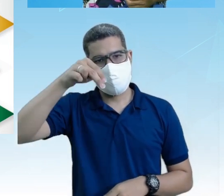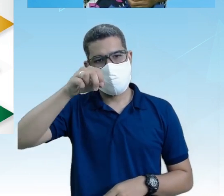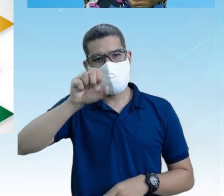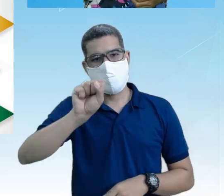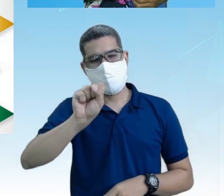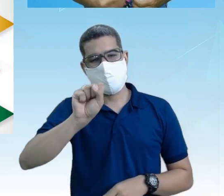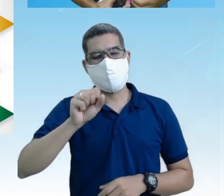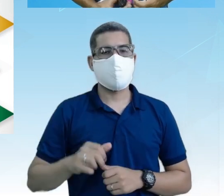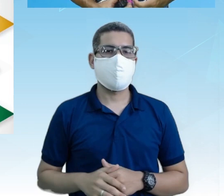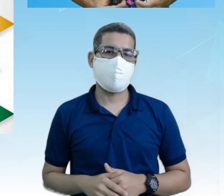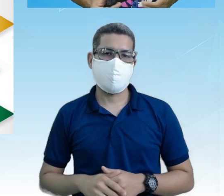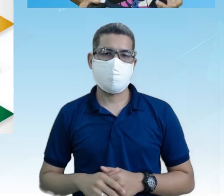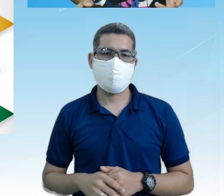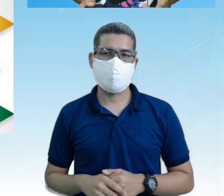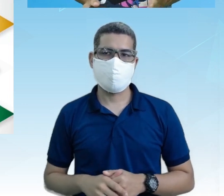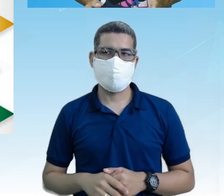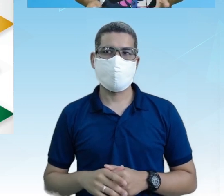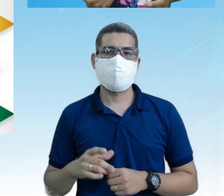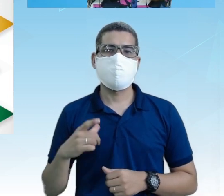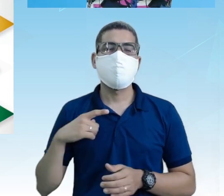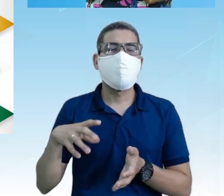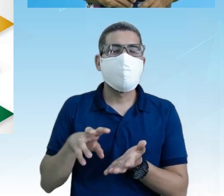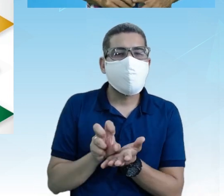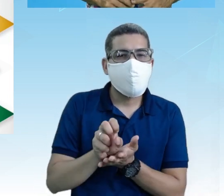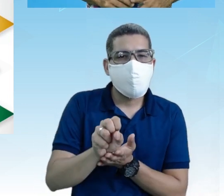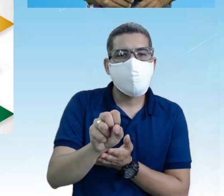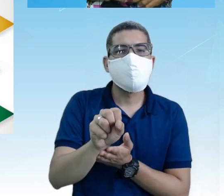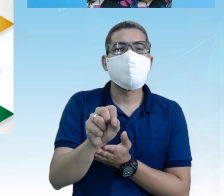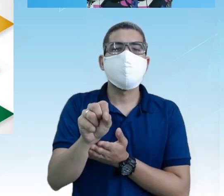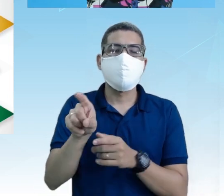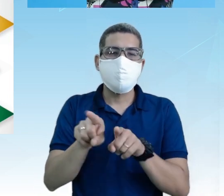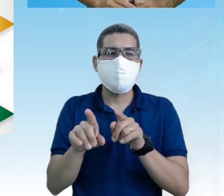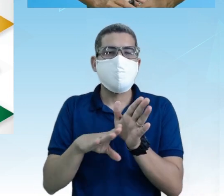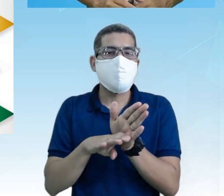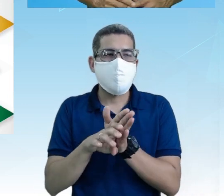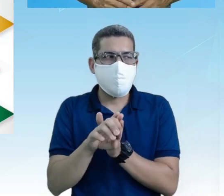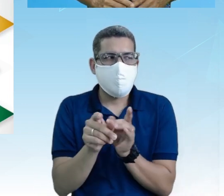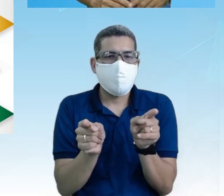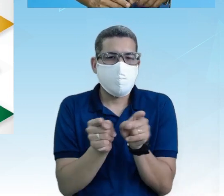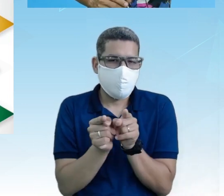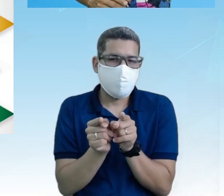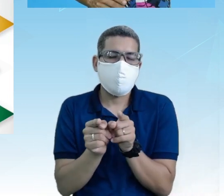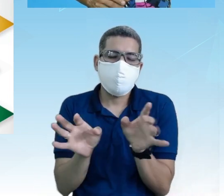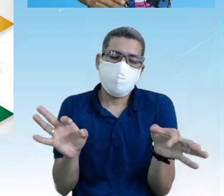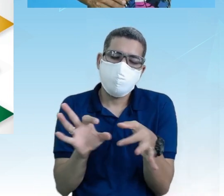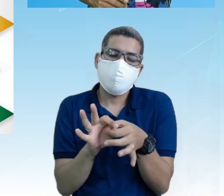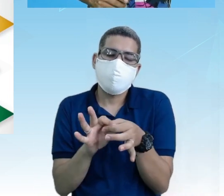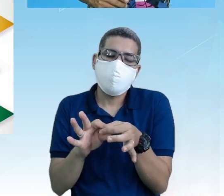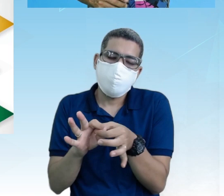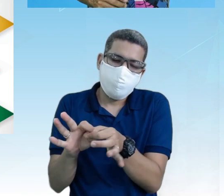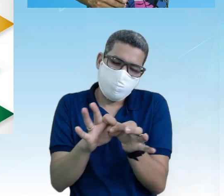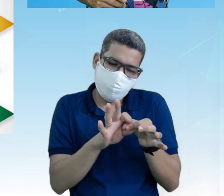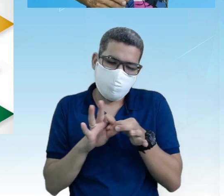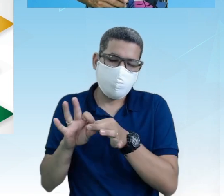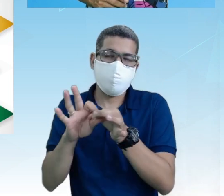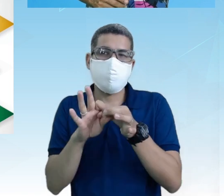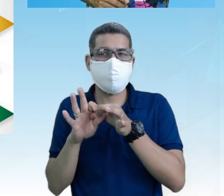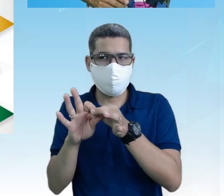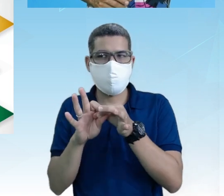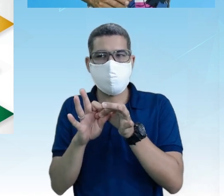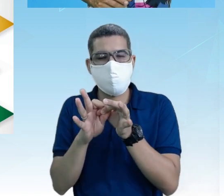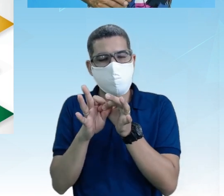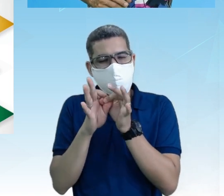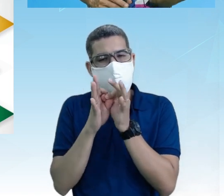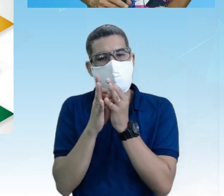as cianobactérias. Eles estão unidos entre si. Eles estão tão unidos que se